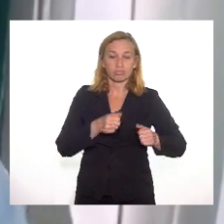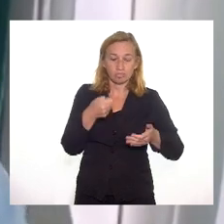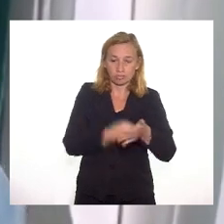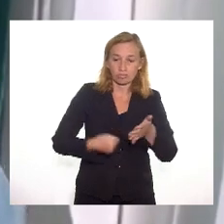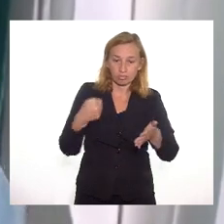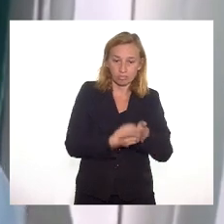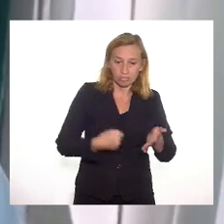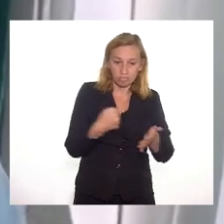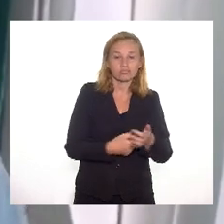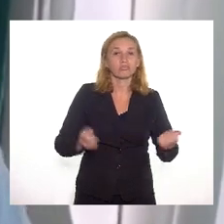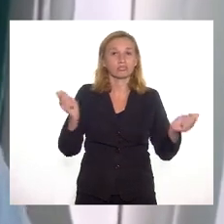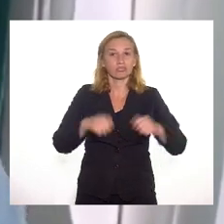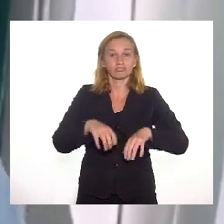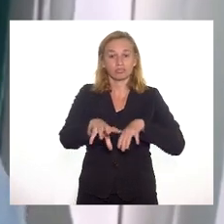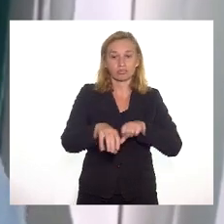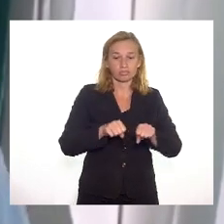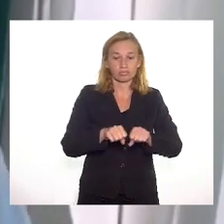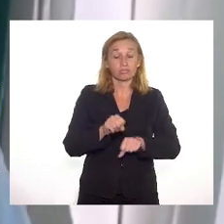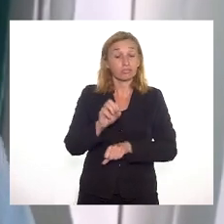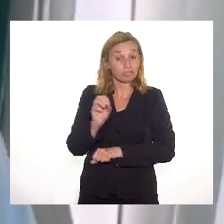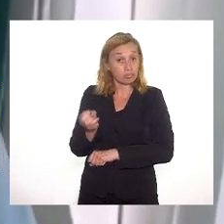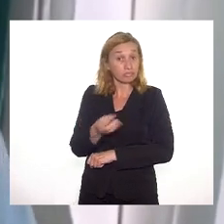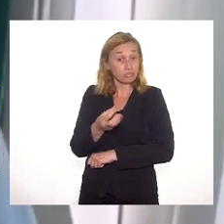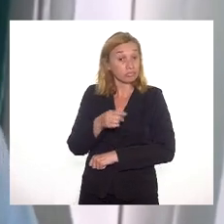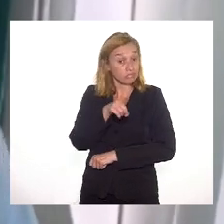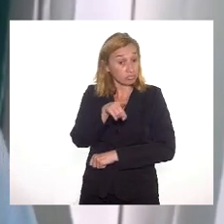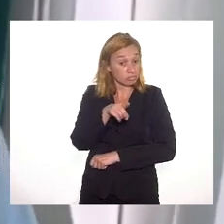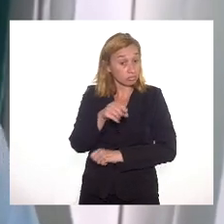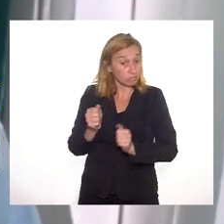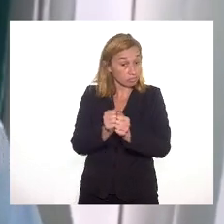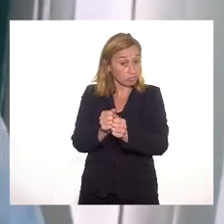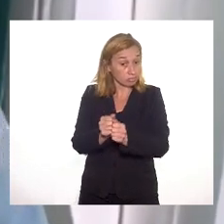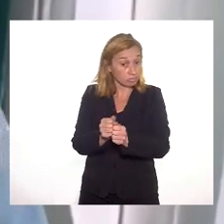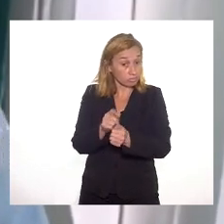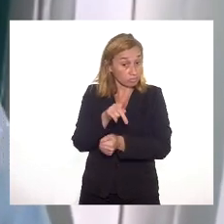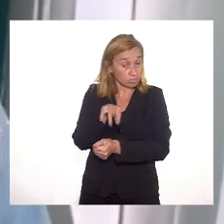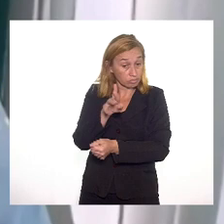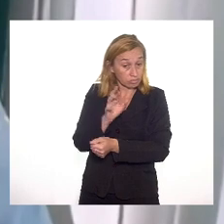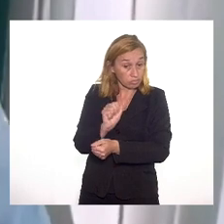a sua capacidade de formulação. Aliás, recentemente fizemos juntos